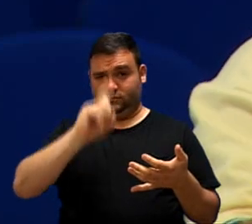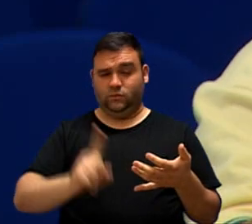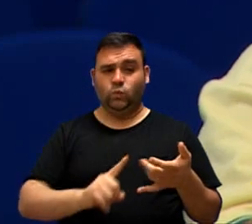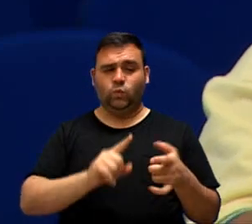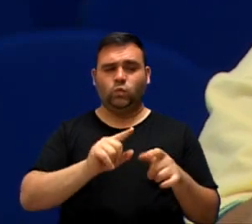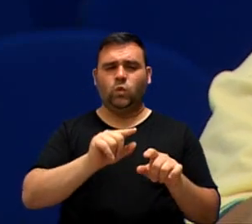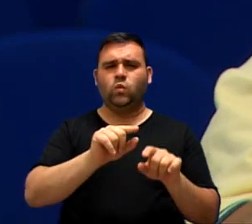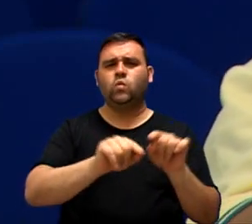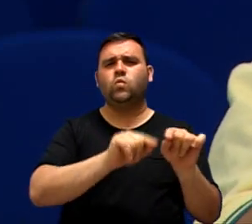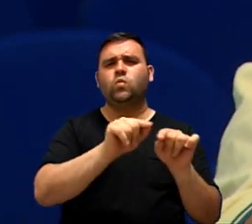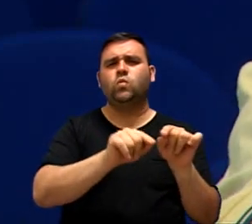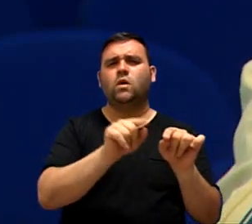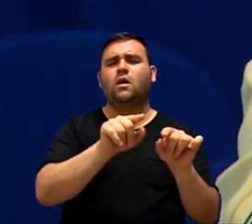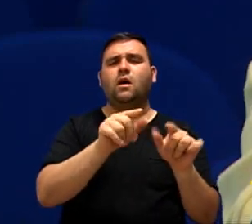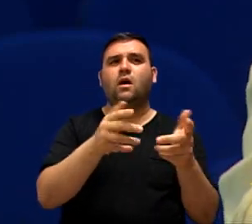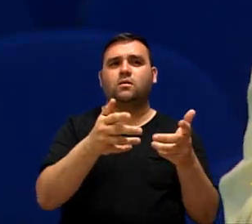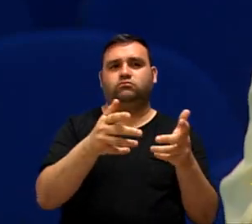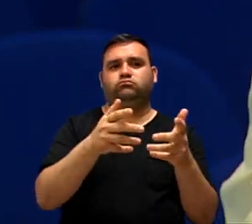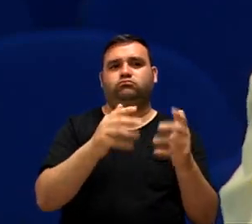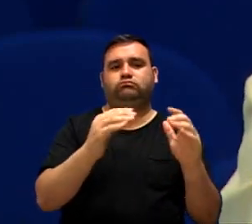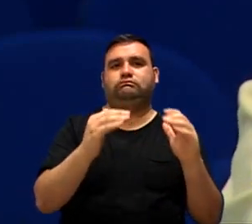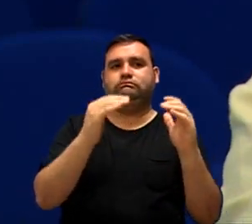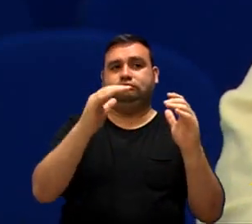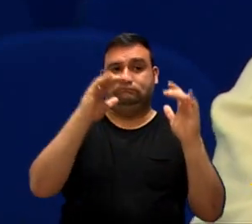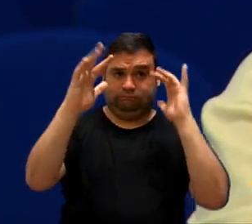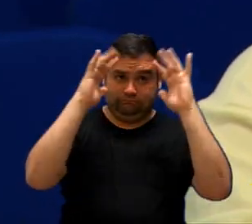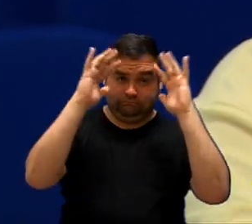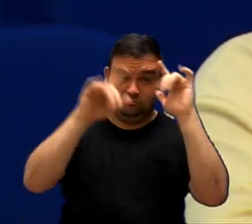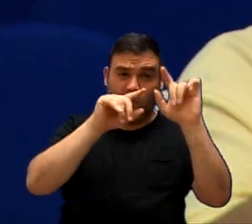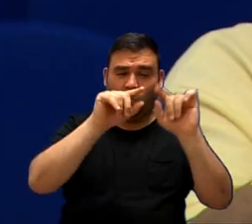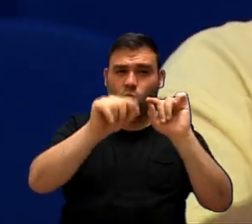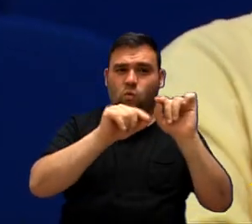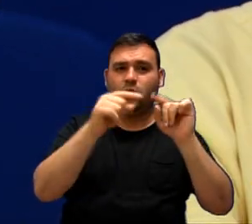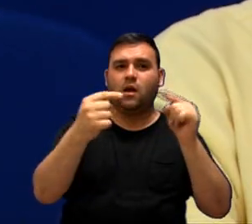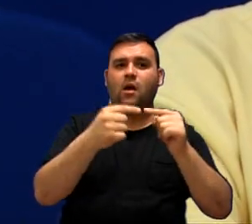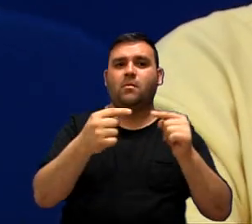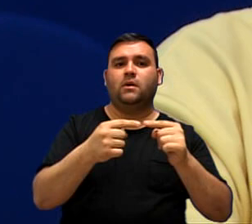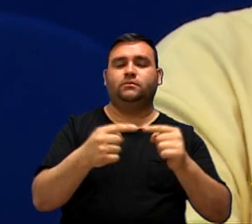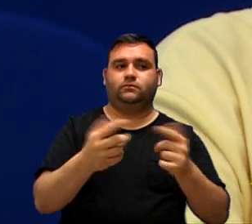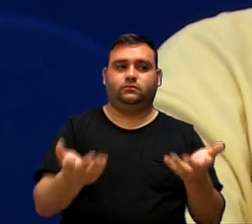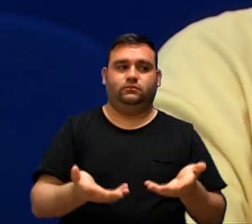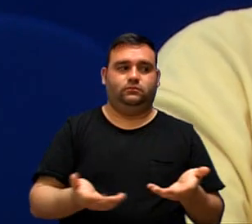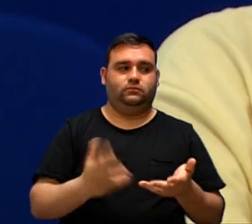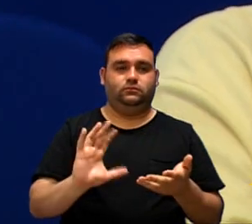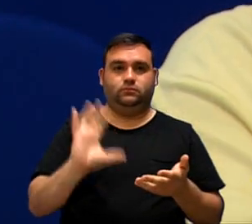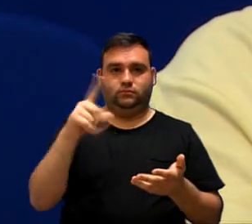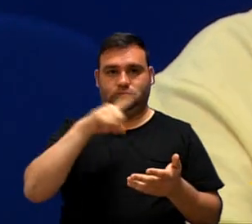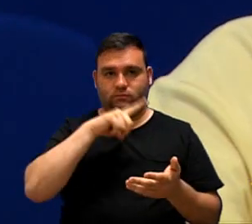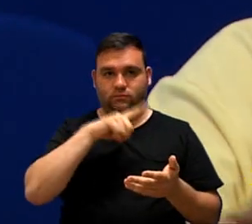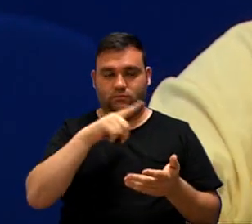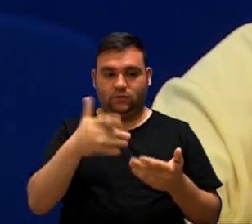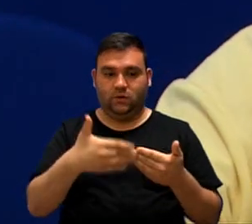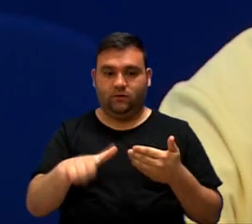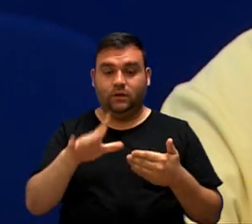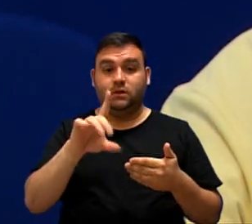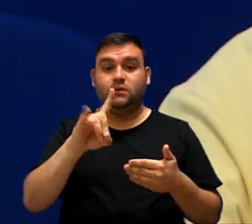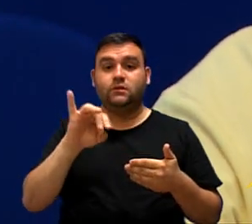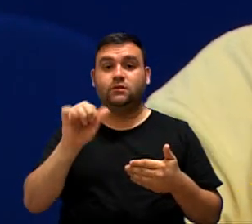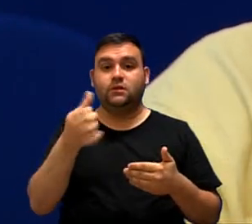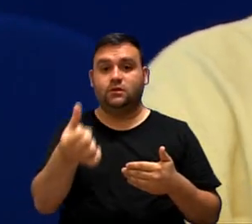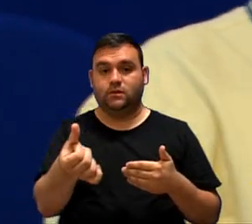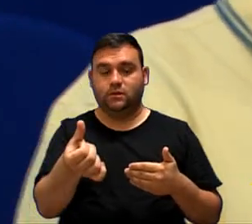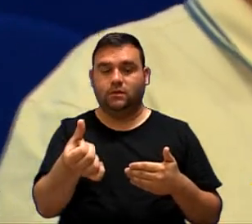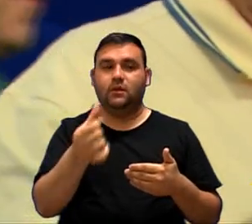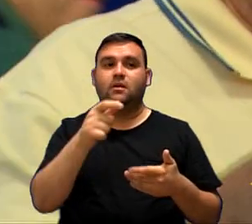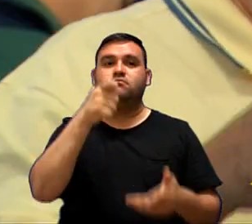o que o senhor, que é a autoridade, está pensando em relação a um fato que está ocorrendo. Nós teremos, no dia 6,